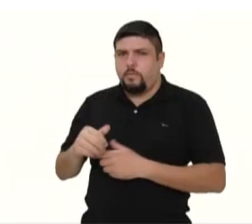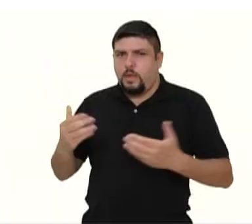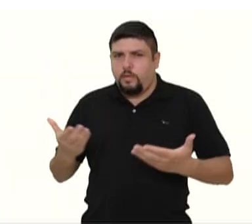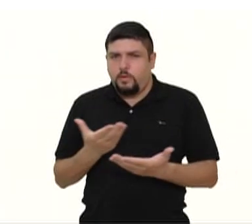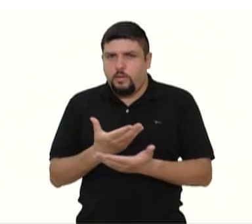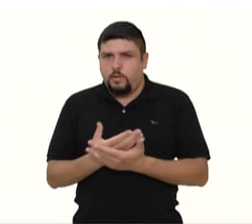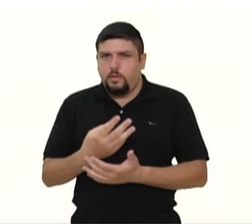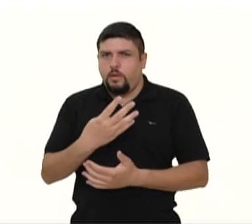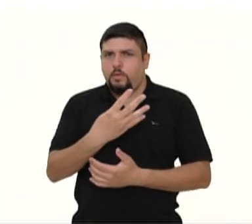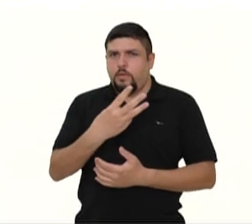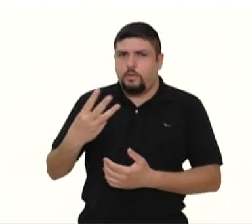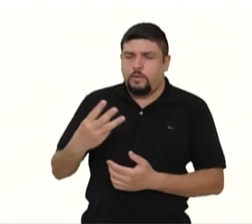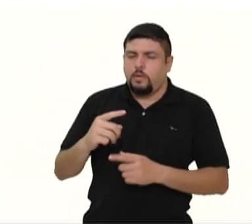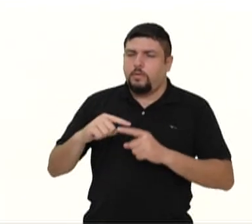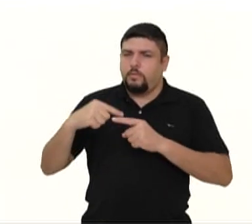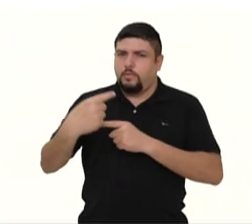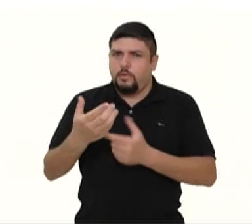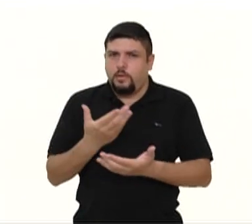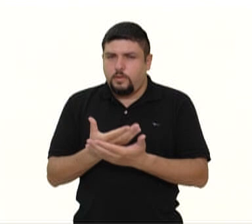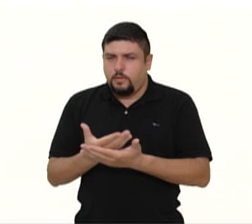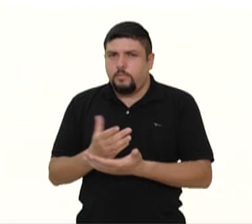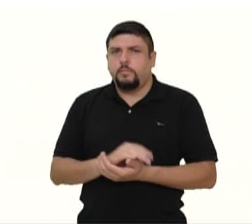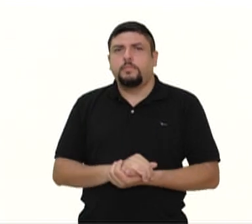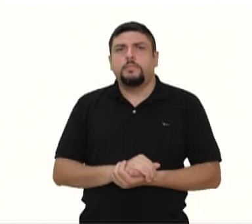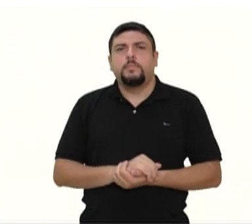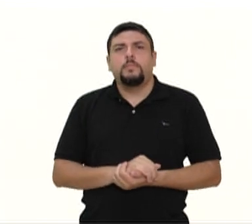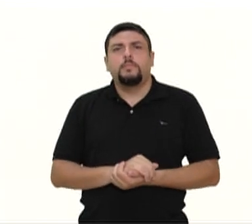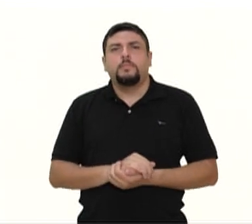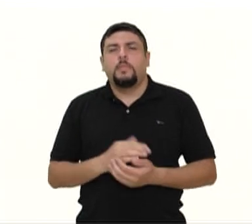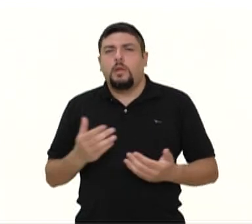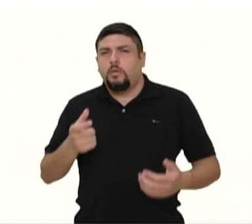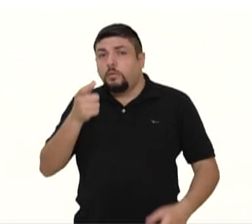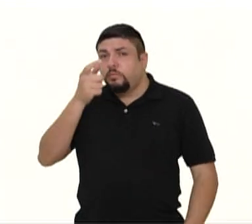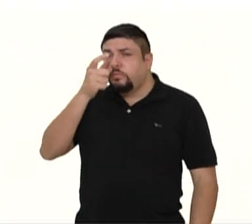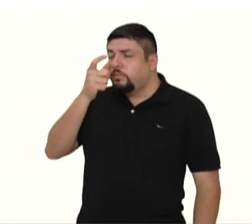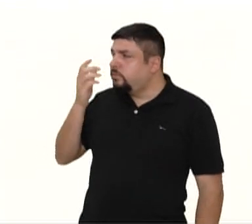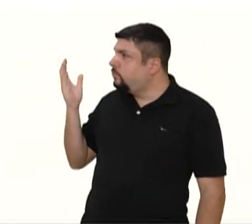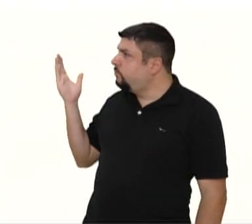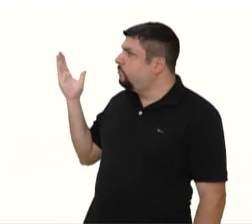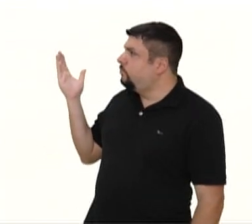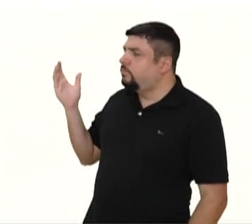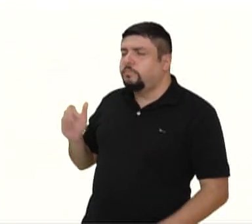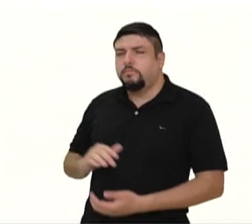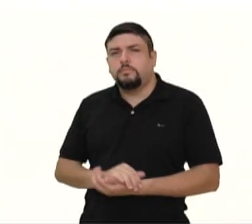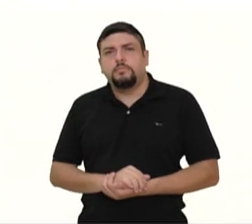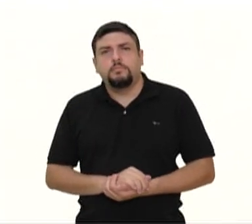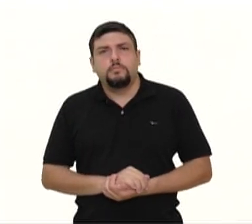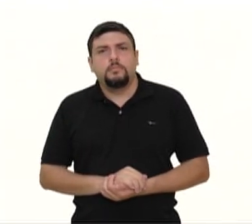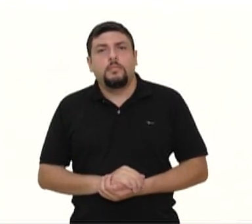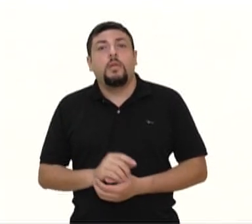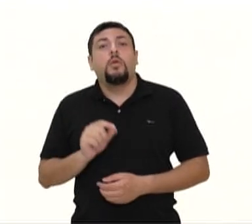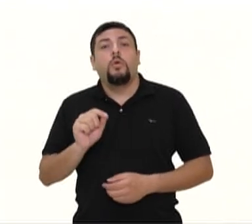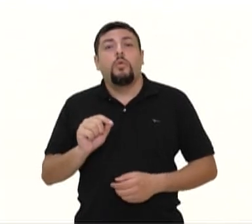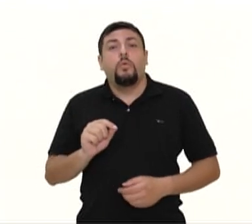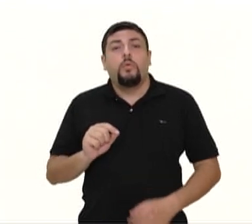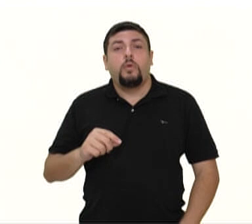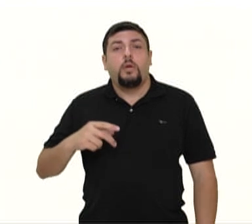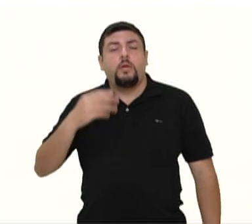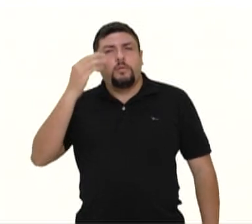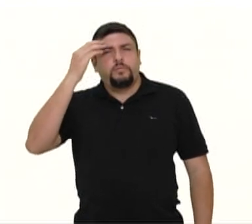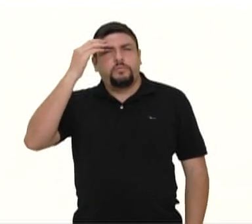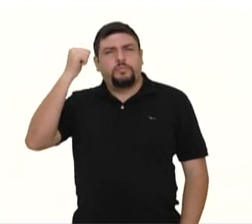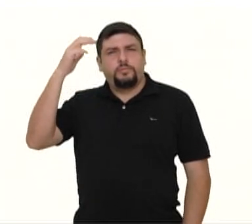e para a nossa aula seguinte. A princípio, veja aqui a imagem. Você tem aí um pequeno gif do primeiro gol do